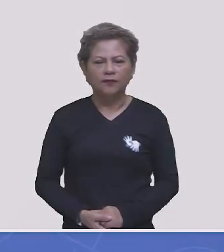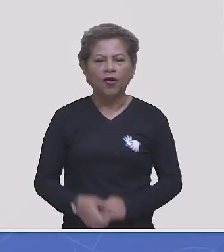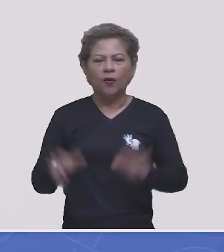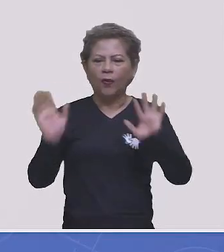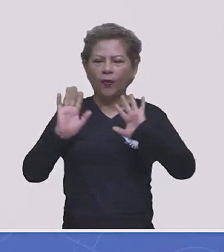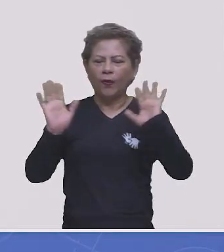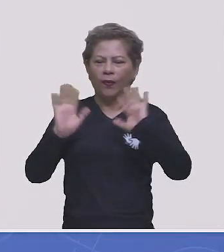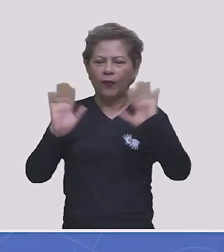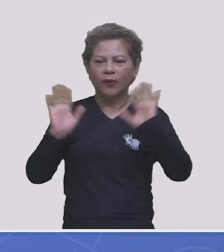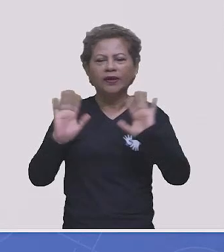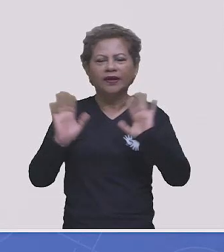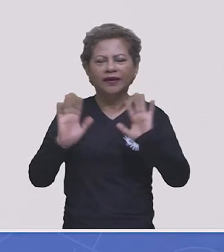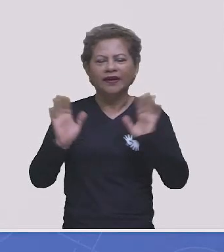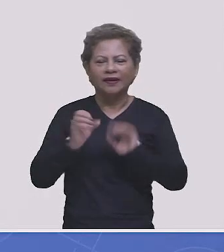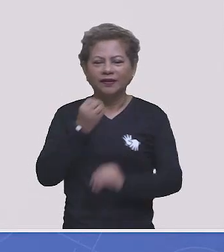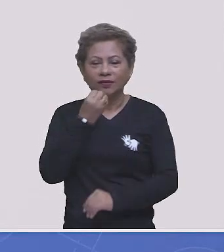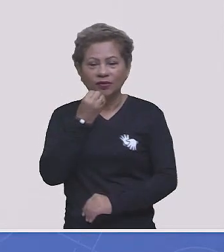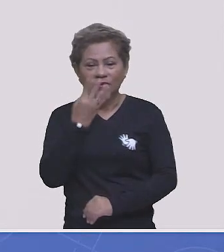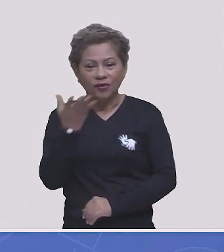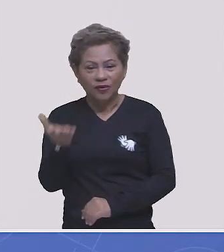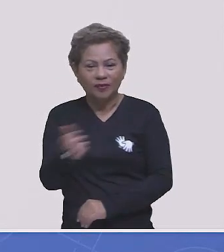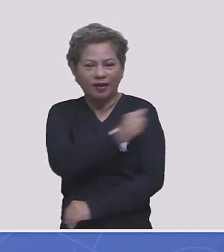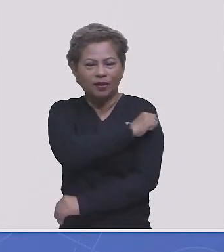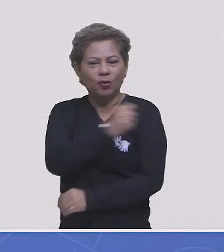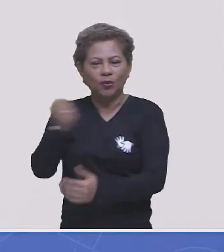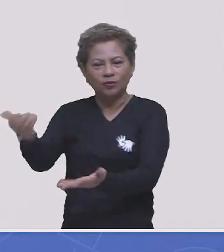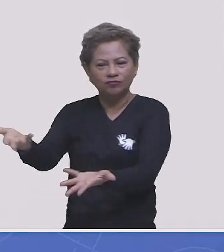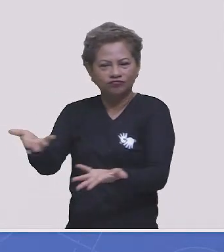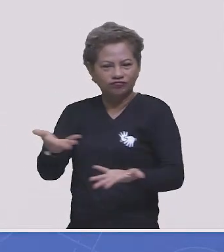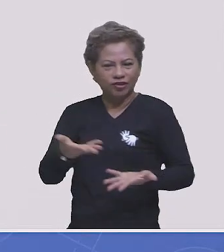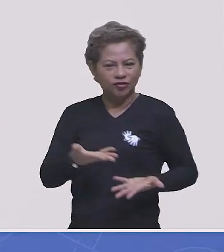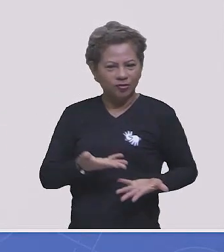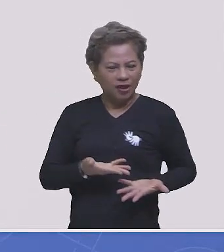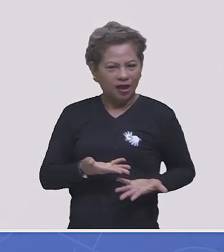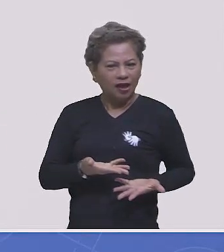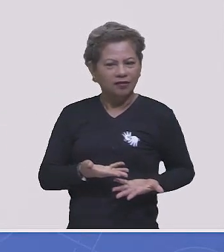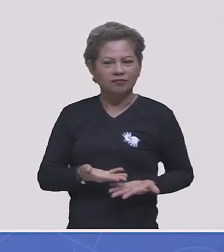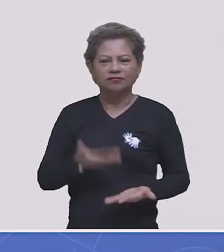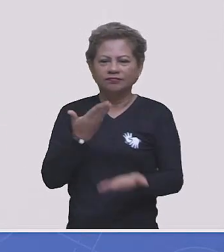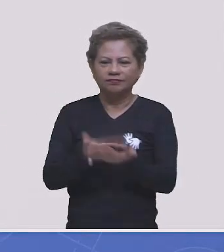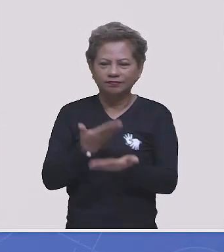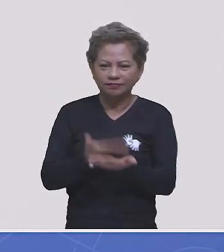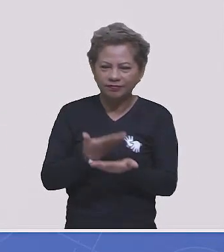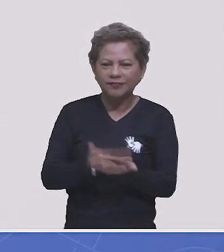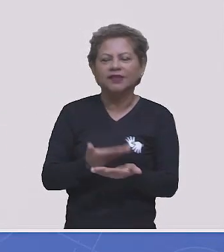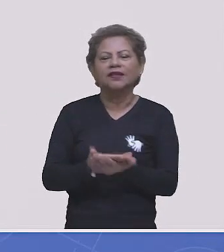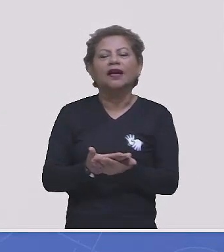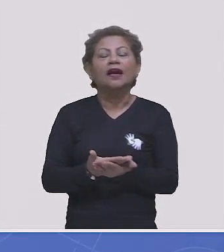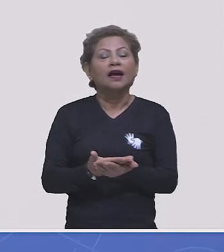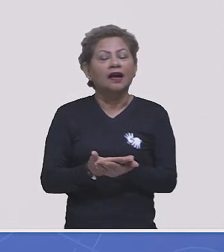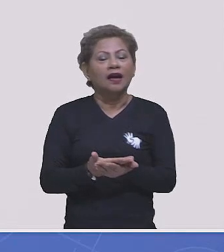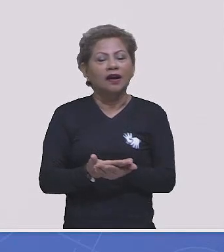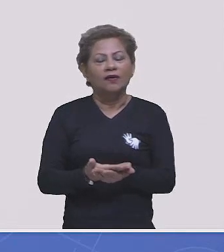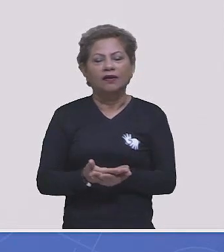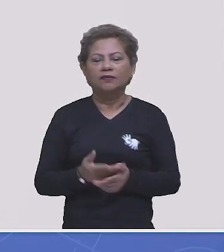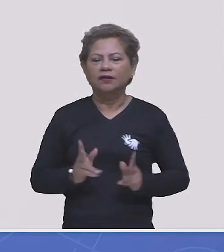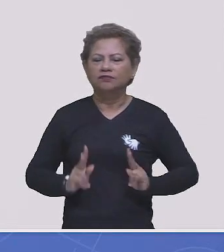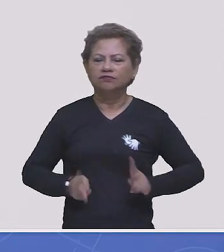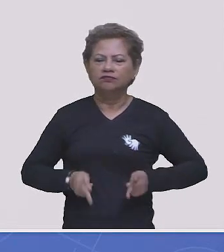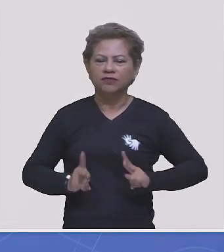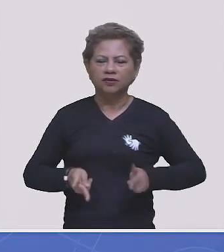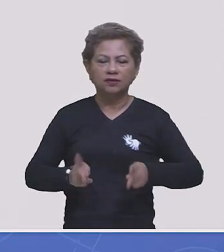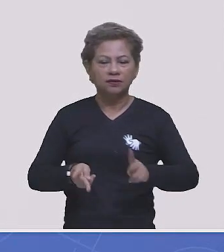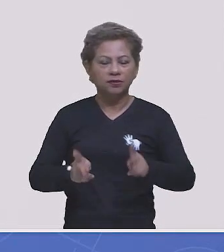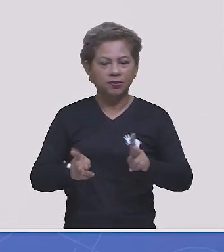Olá, queridos alunos, sejam bem-vindos a mais uma aula do nosso projeto do Aula em Casa. E hoje nós vamos dar